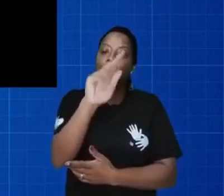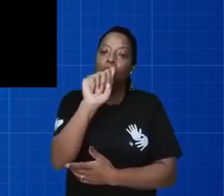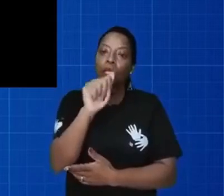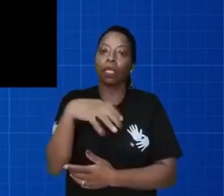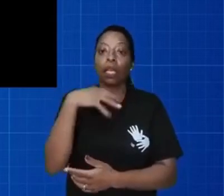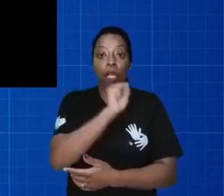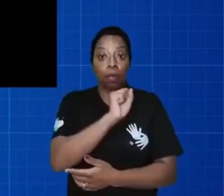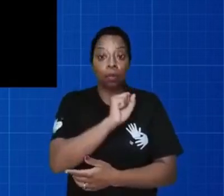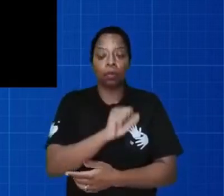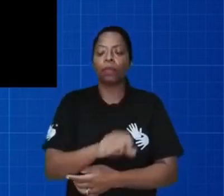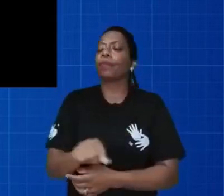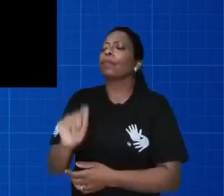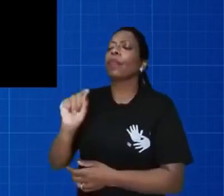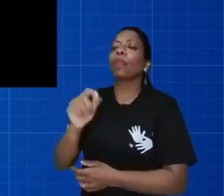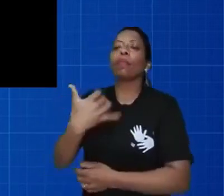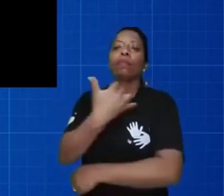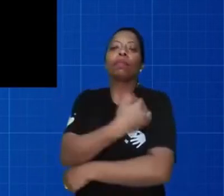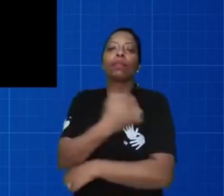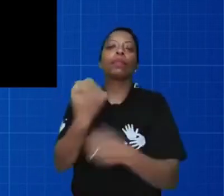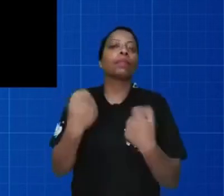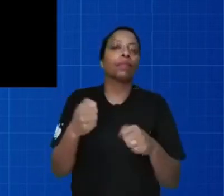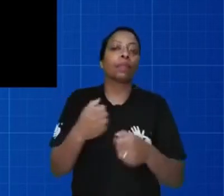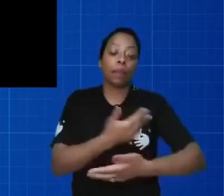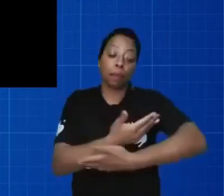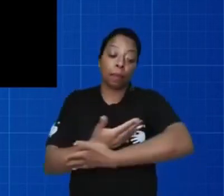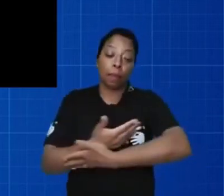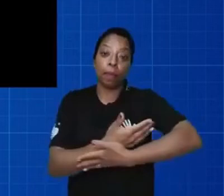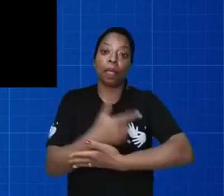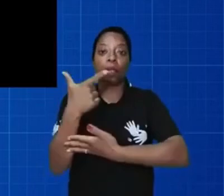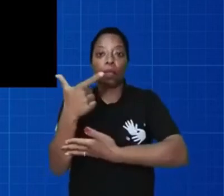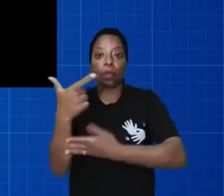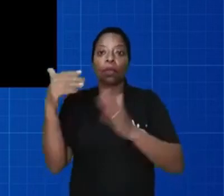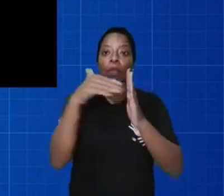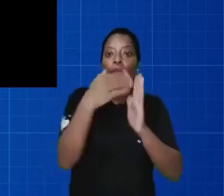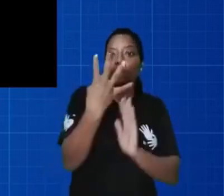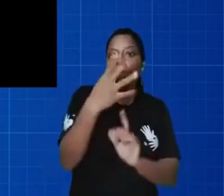Hepatite A é um vírus também, fecal oral, água, alimentos contaminados, né?